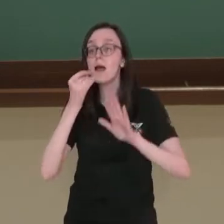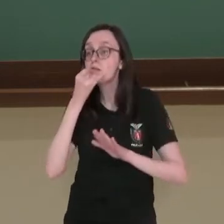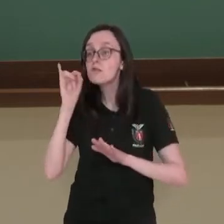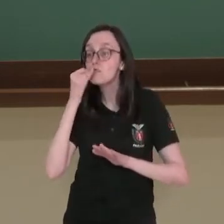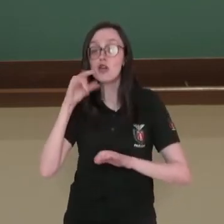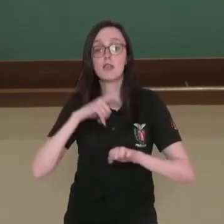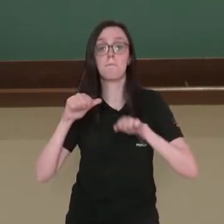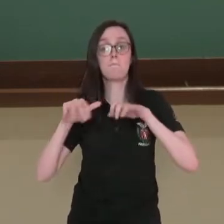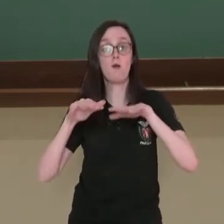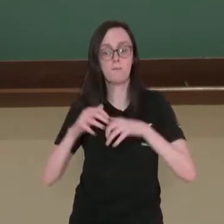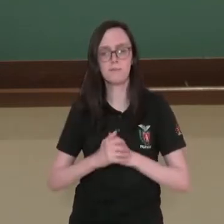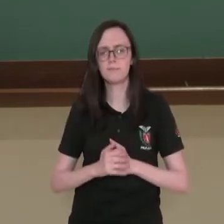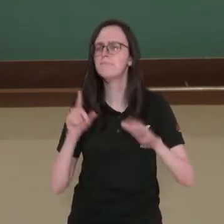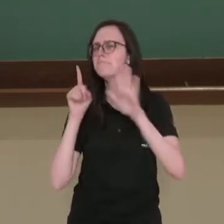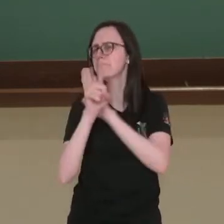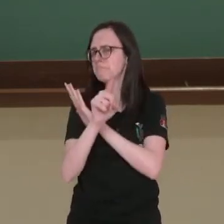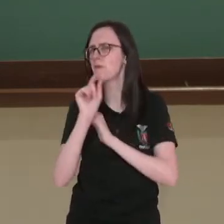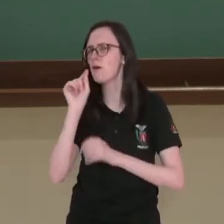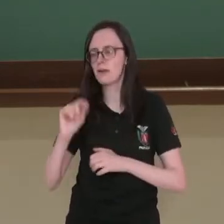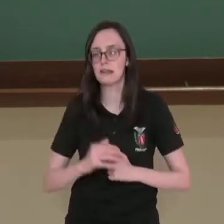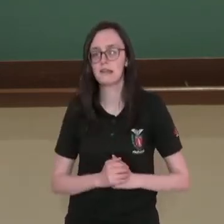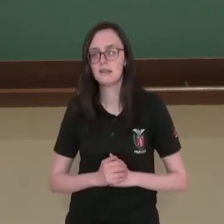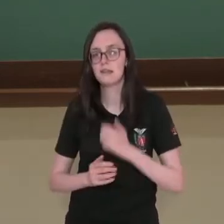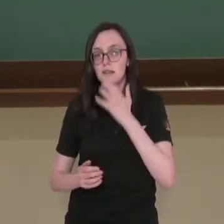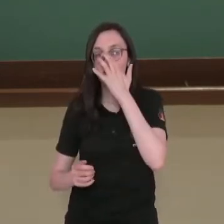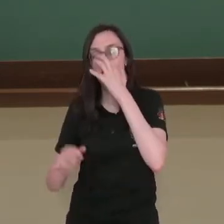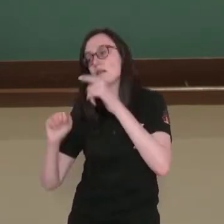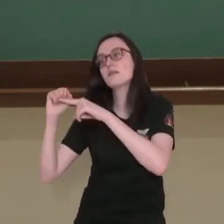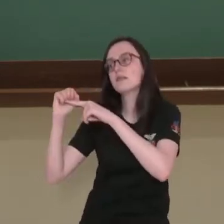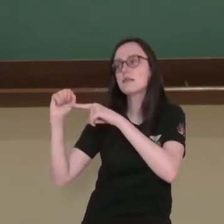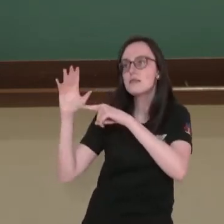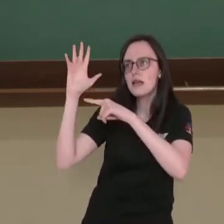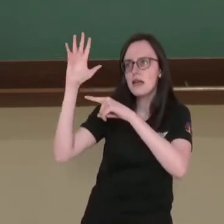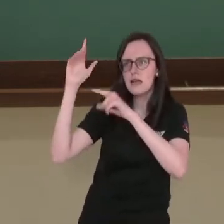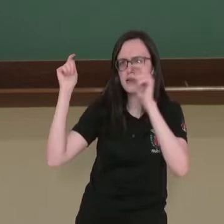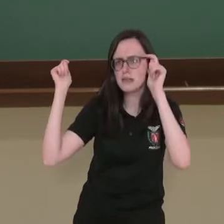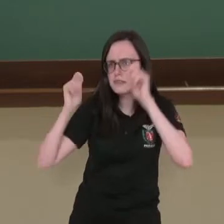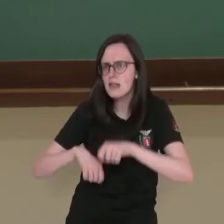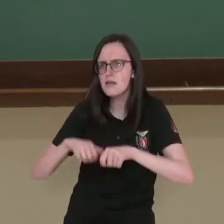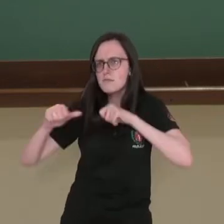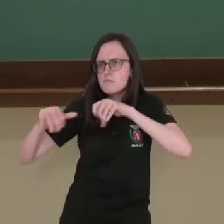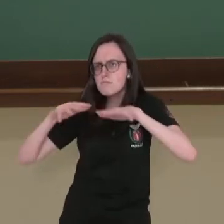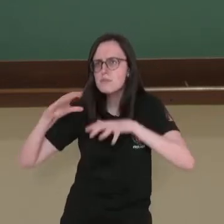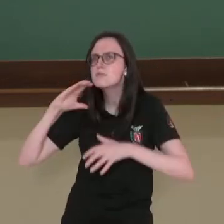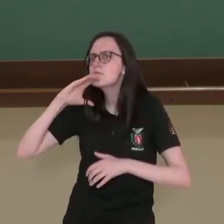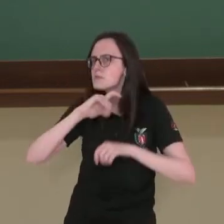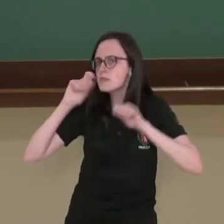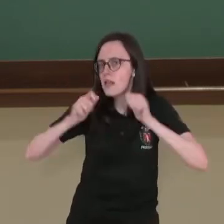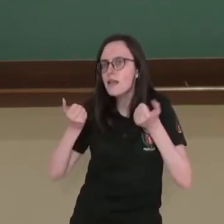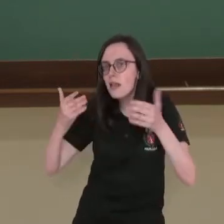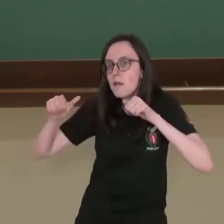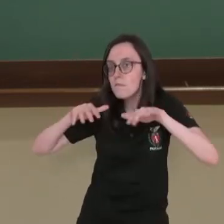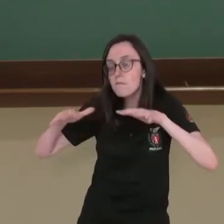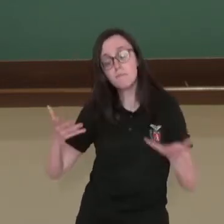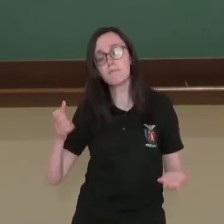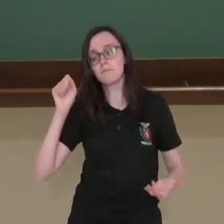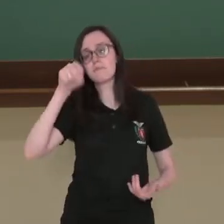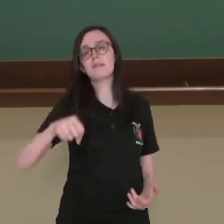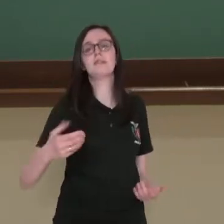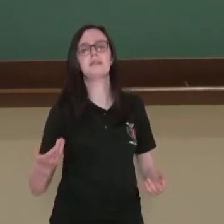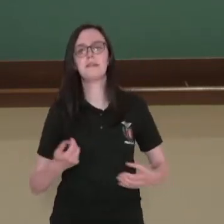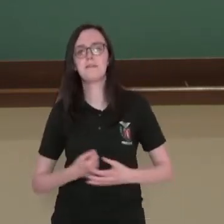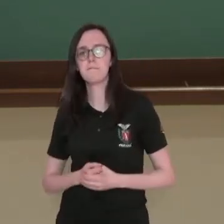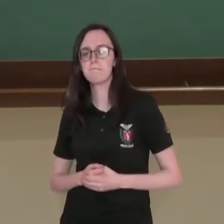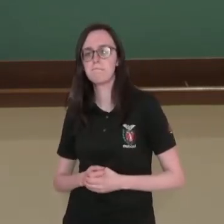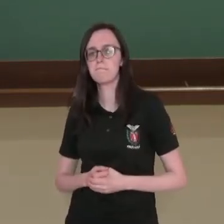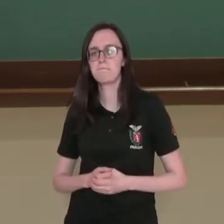movimentos. A pergunta é, o gás, pessoal, o calor, ele consegue provocar movimentos? O que vocês acham? A resposta é sim, né?